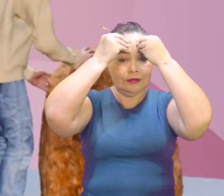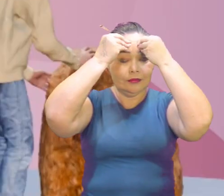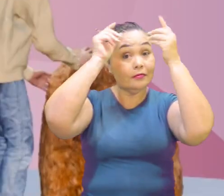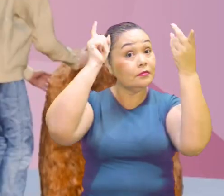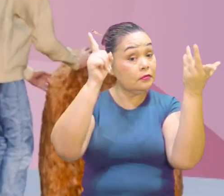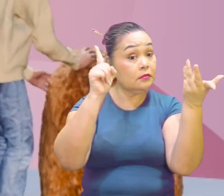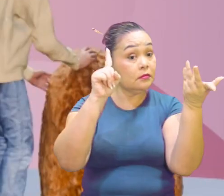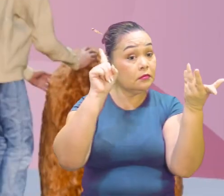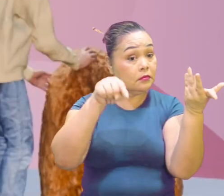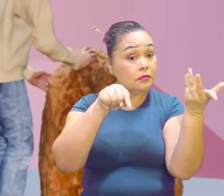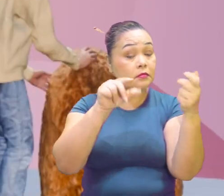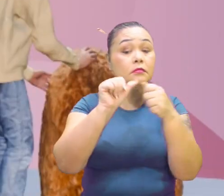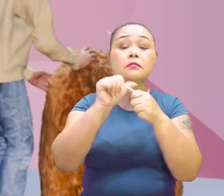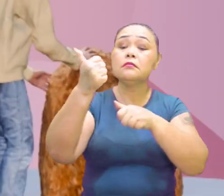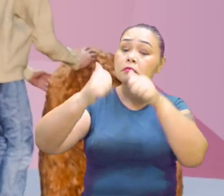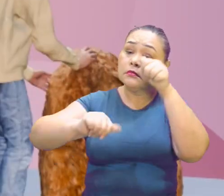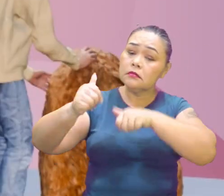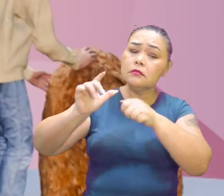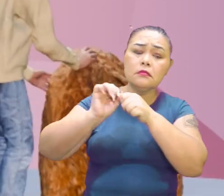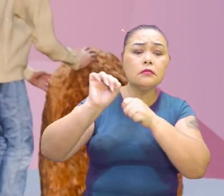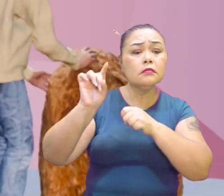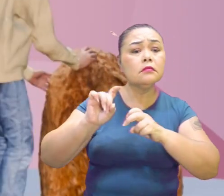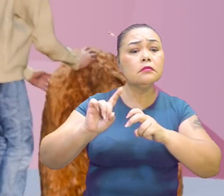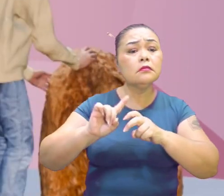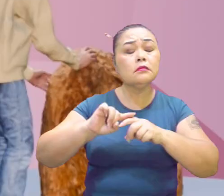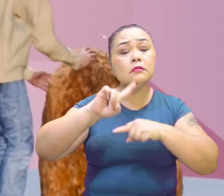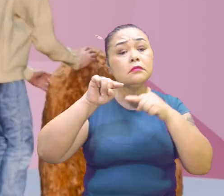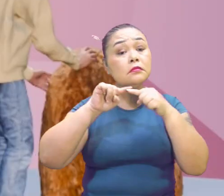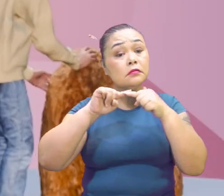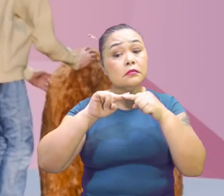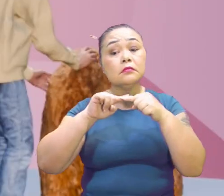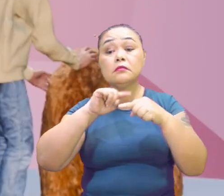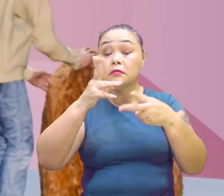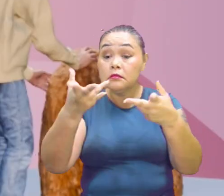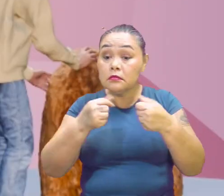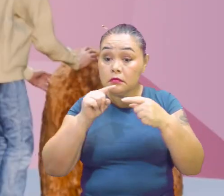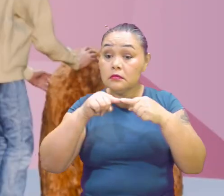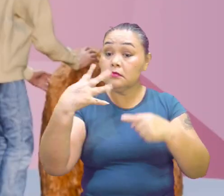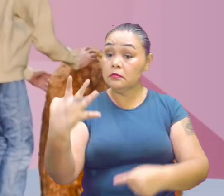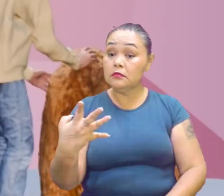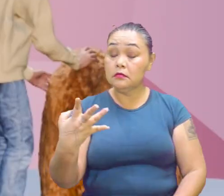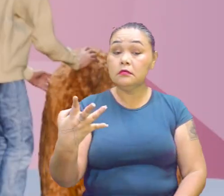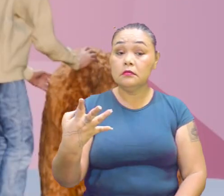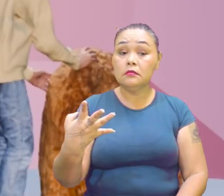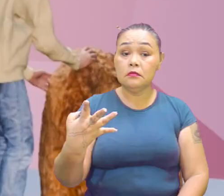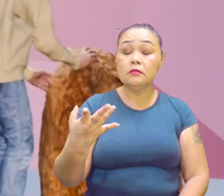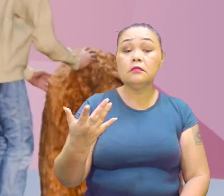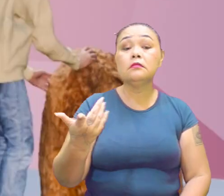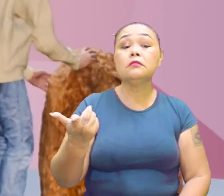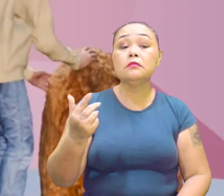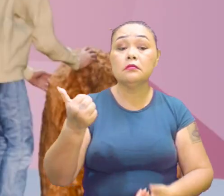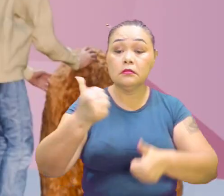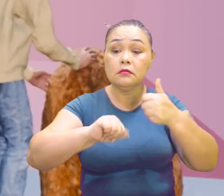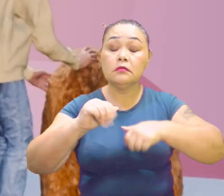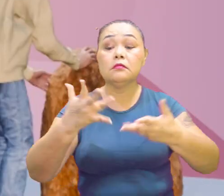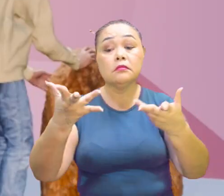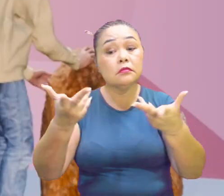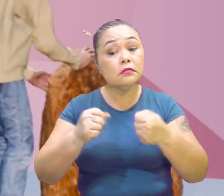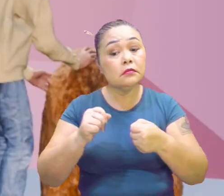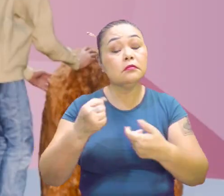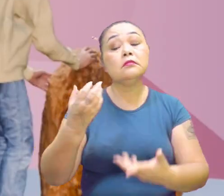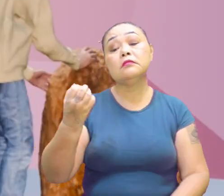que isso que vai ser avaliado lá na competência 4, assim como também está sendo avaliado na